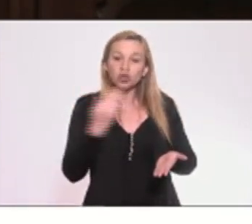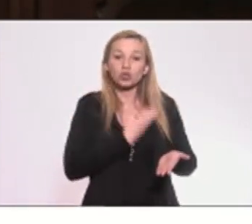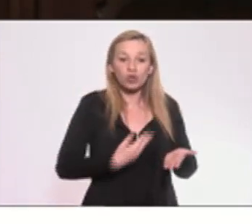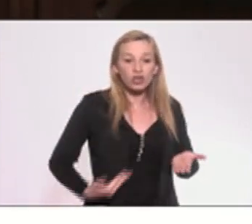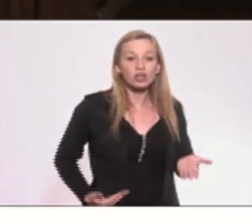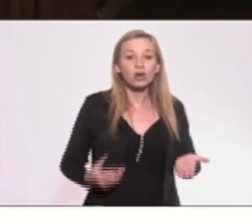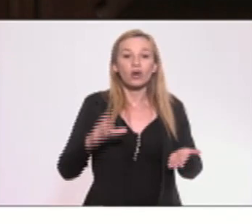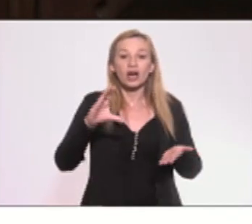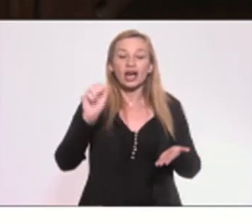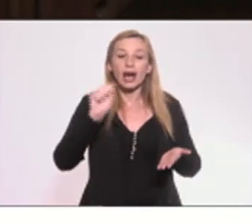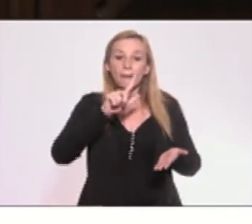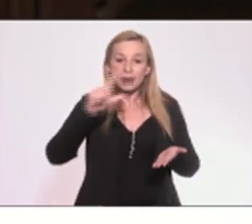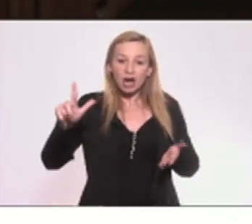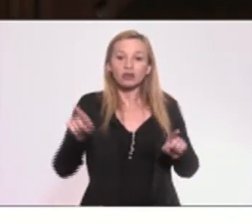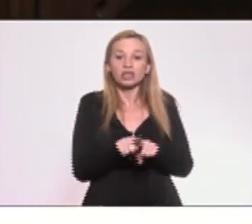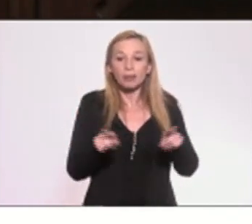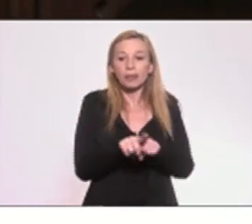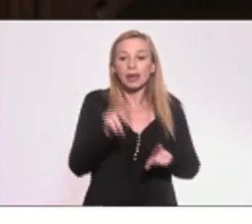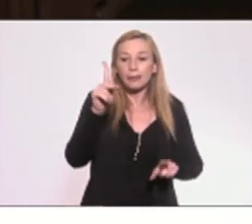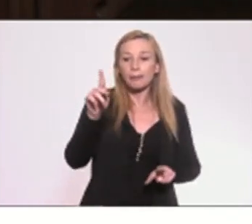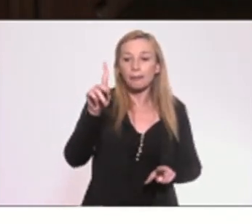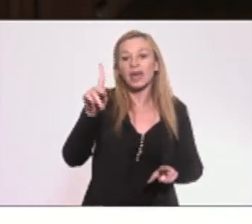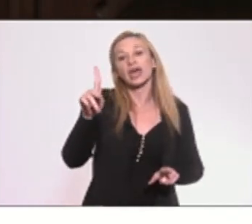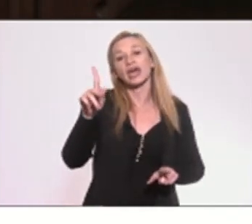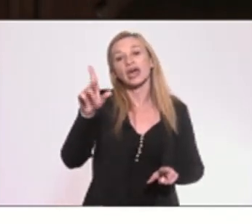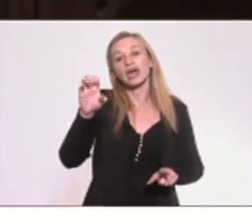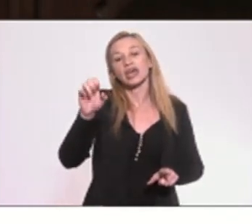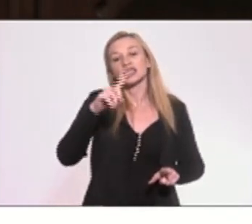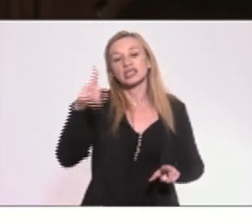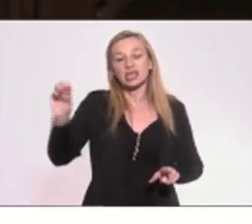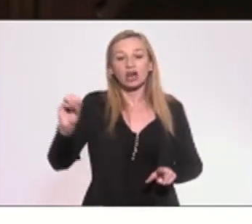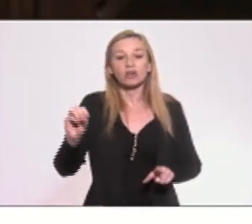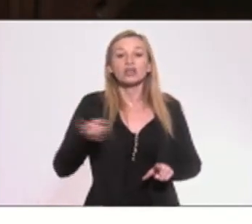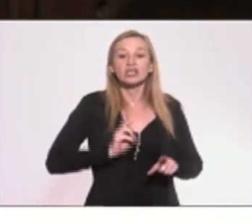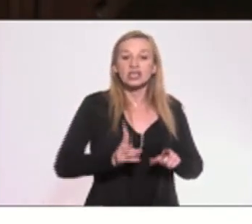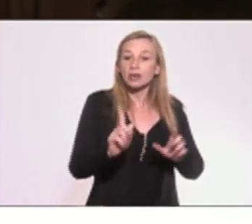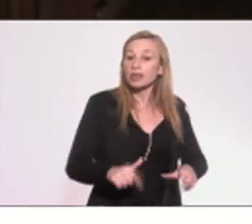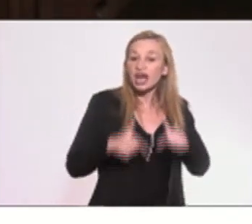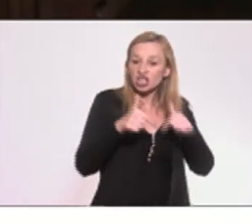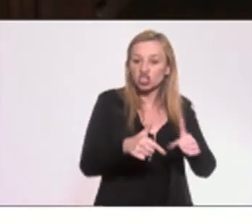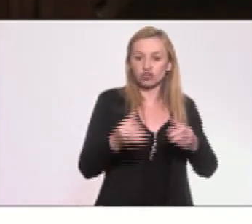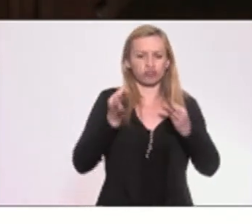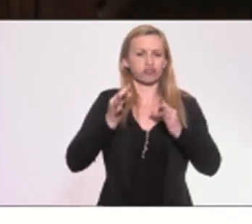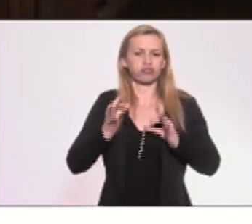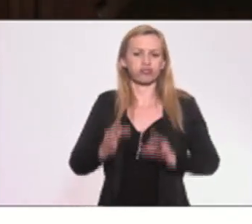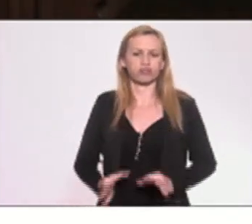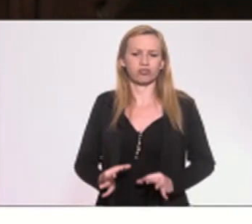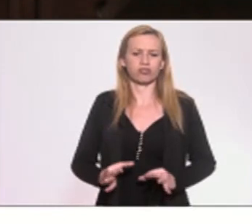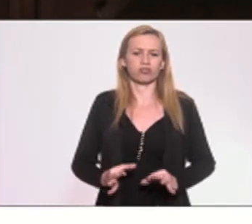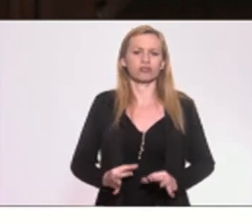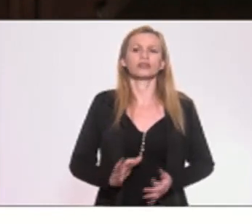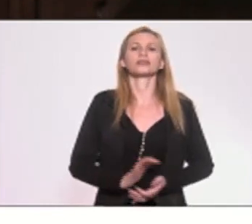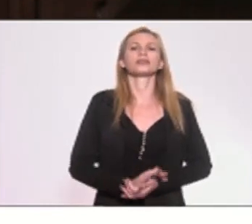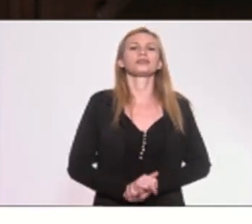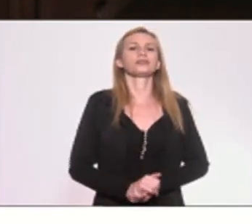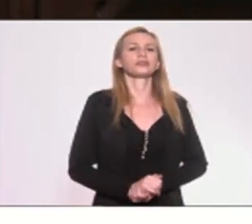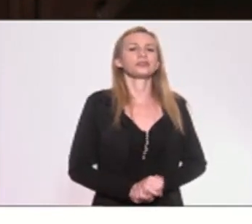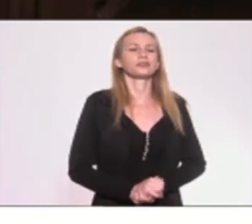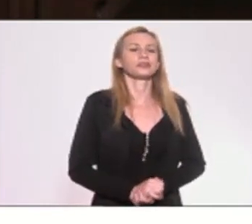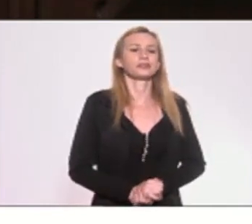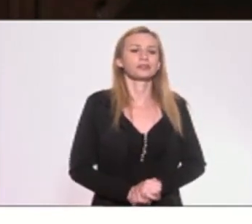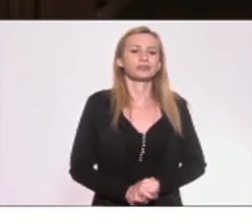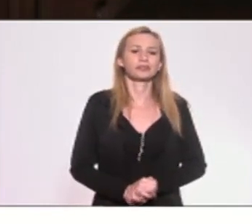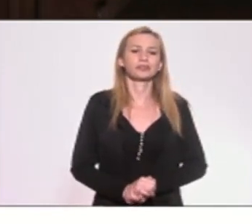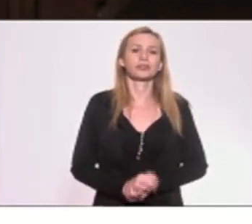Pezão. Ou seja, o PSOL sempre agiu aqui dentro dessa casa com extrema coerência,